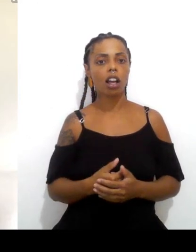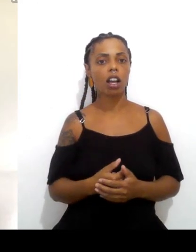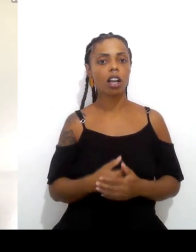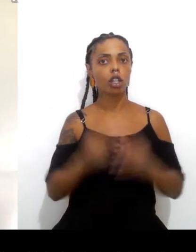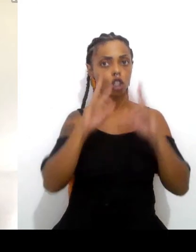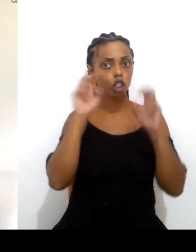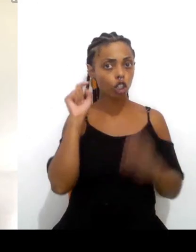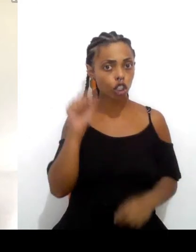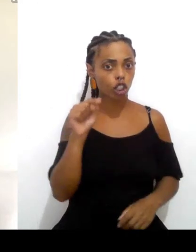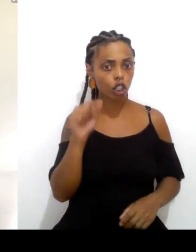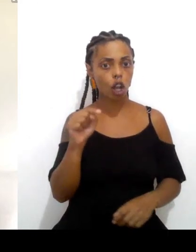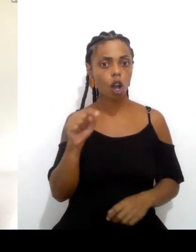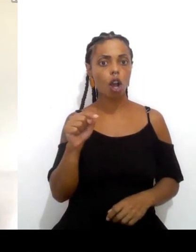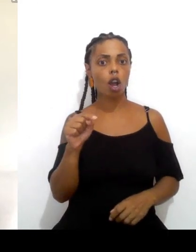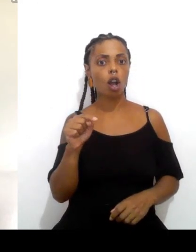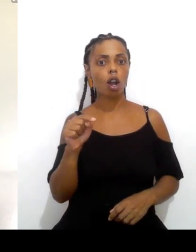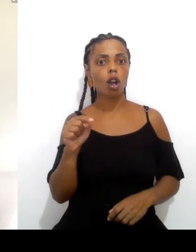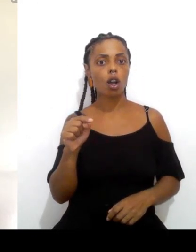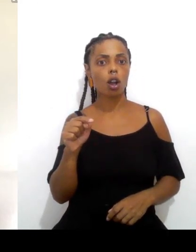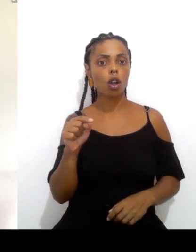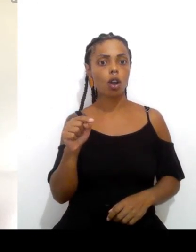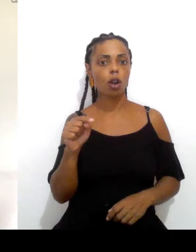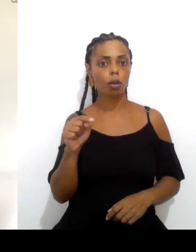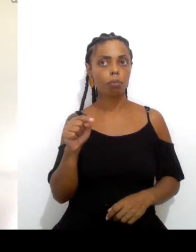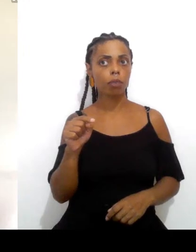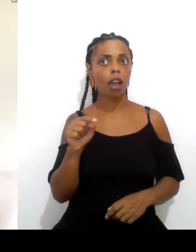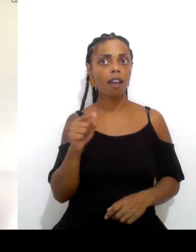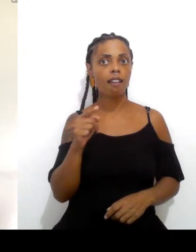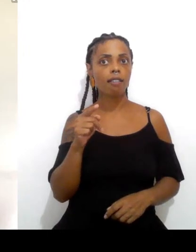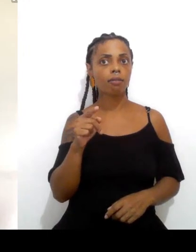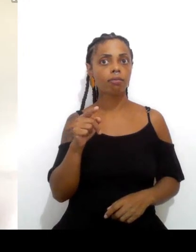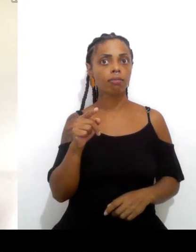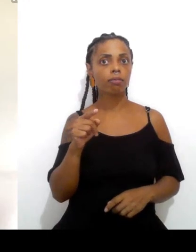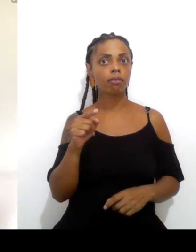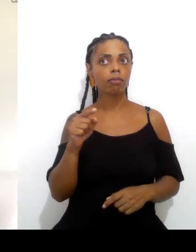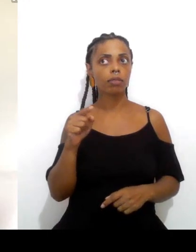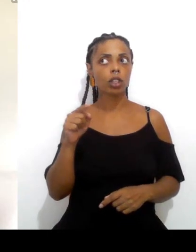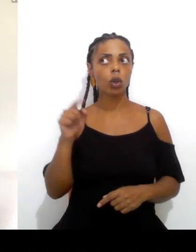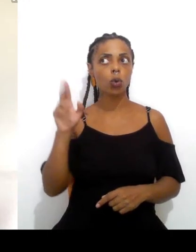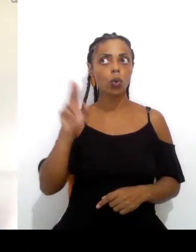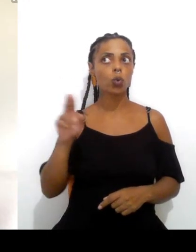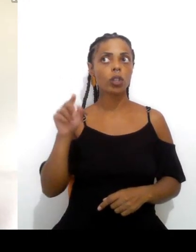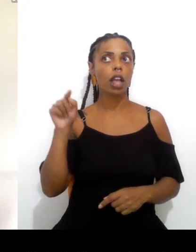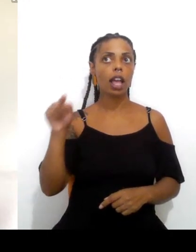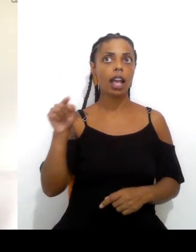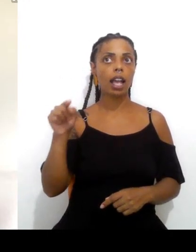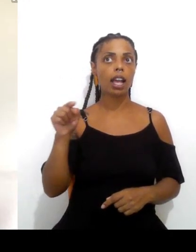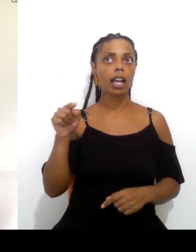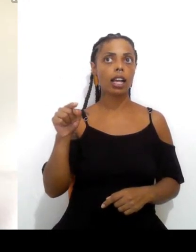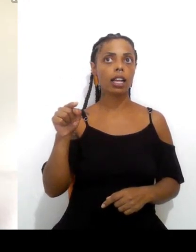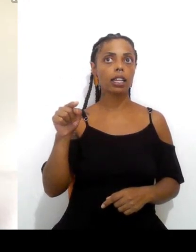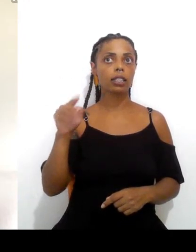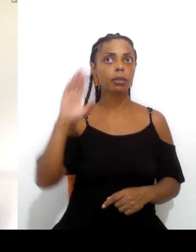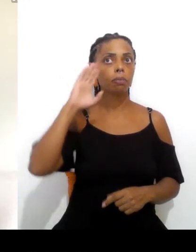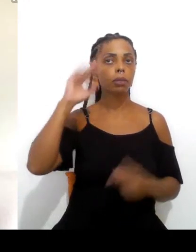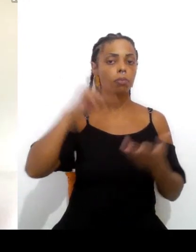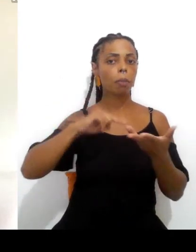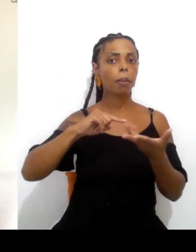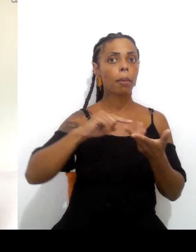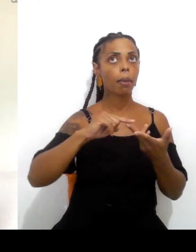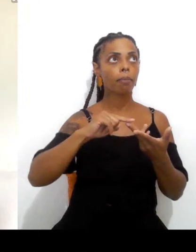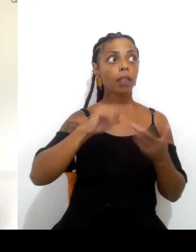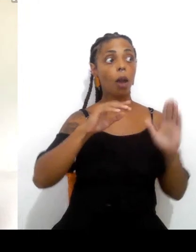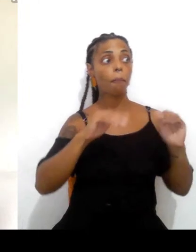e se aplica é esse princípios ao bacon criar eu penso que a pintura